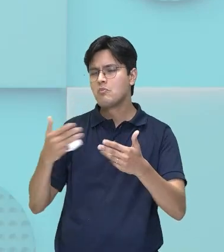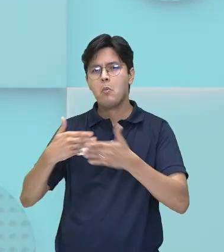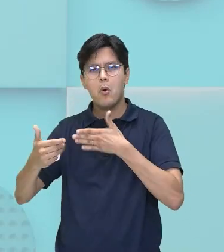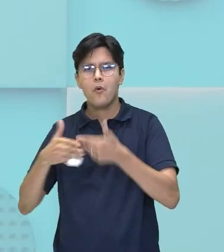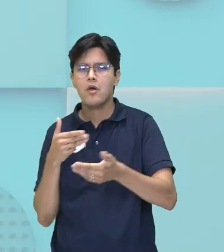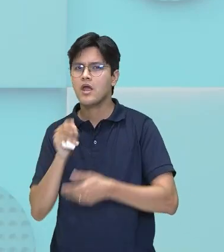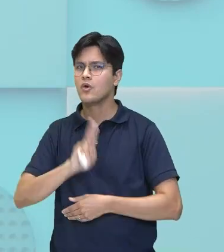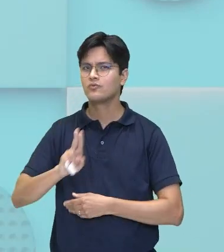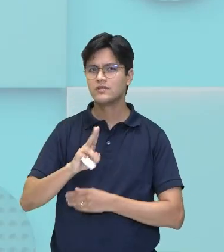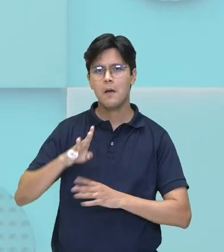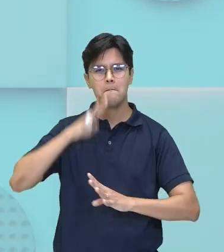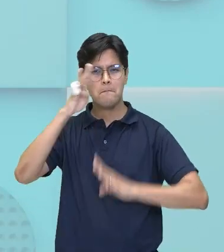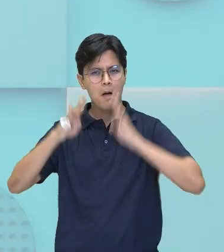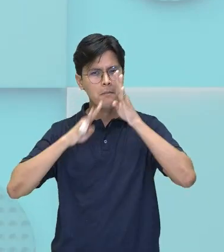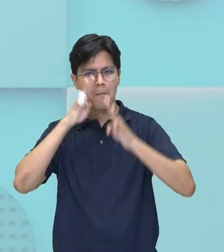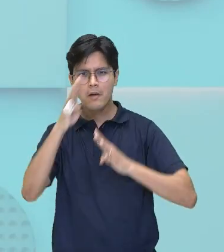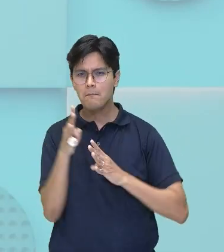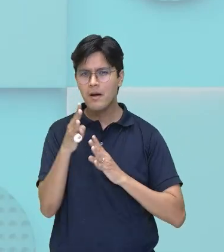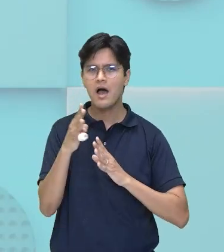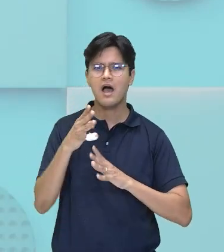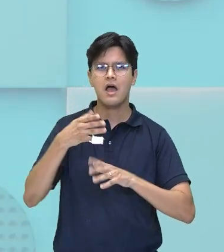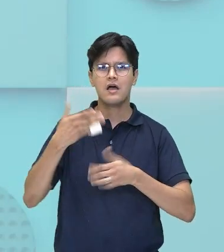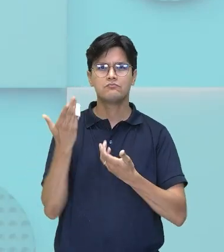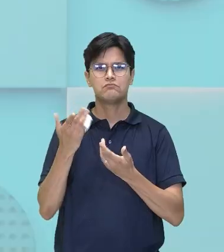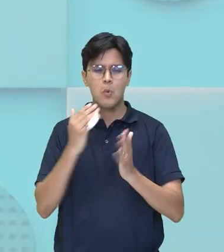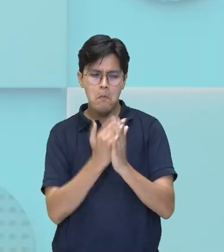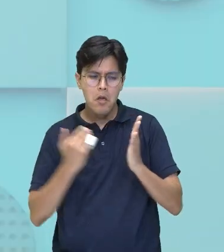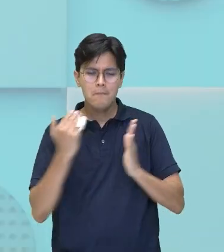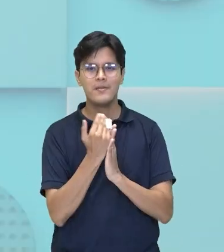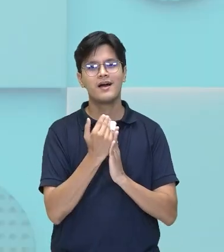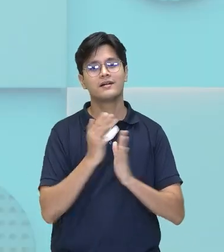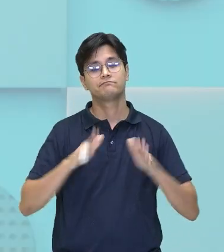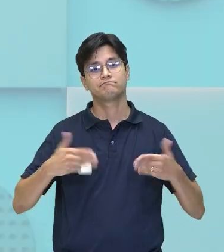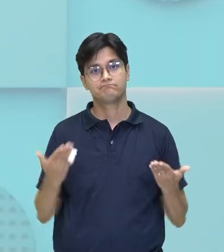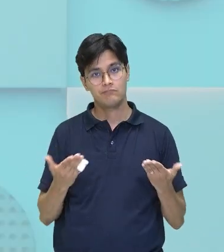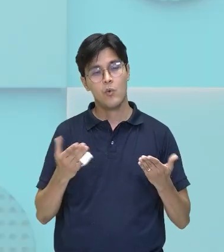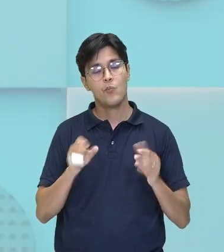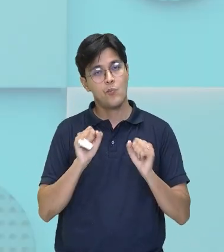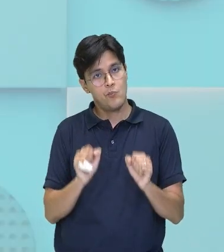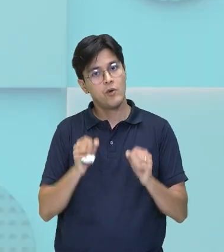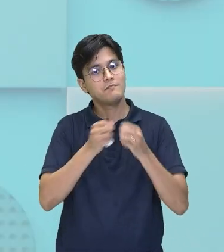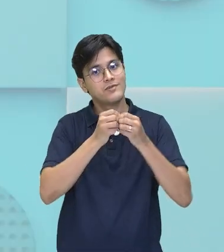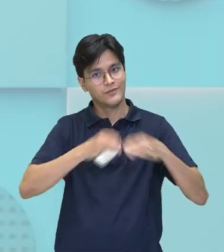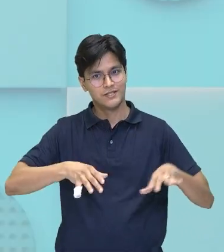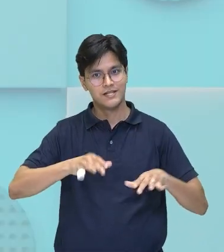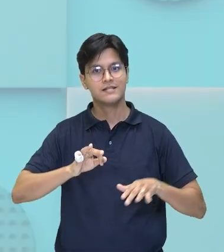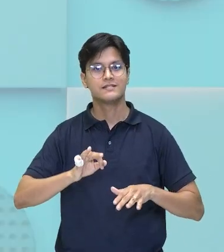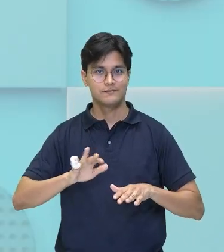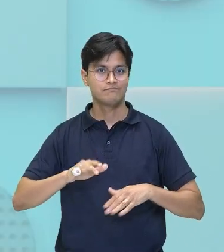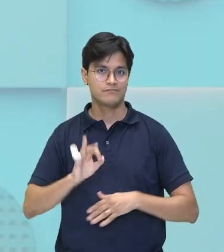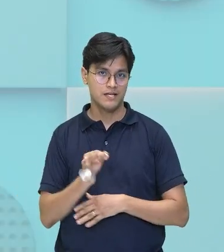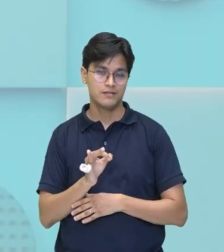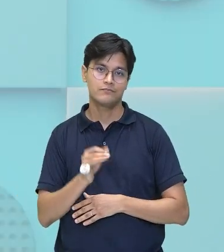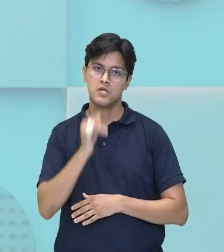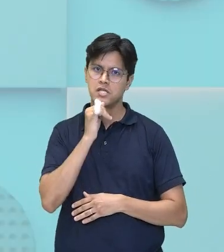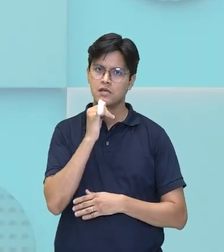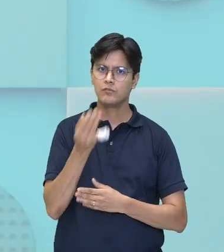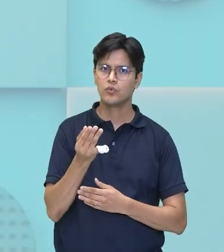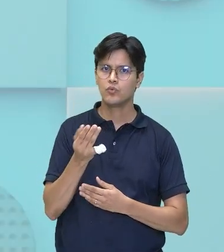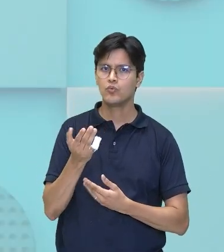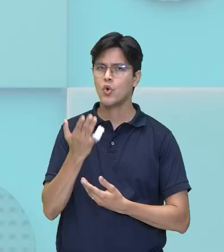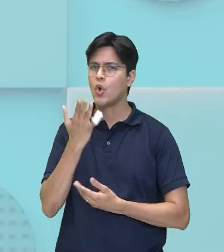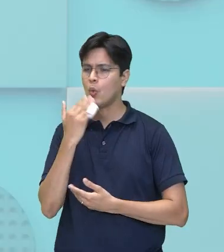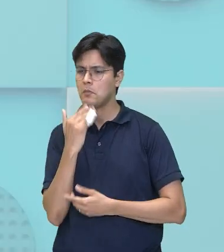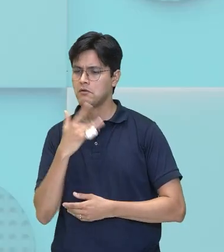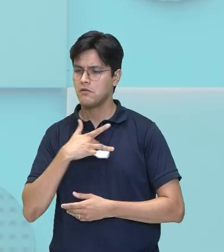pra gente, mas se você fizer utilizar com bastante o além, aí vai fazer mal para sua saúde, para sua vida.